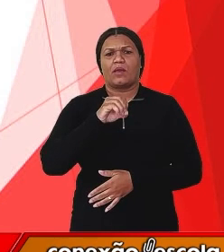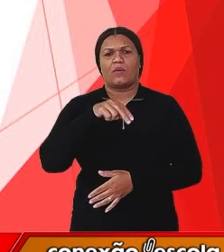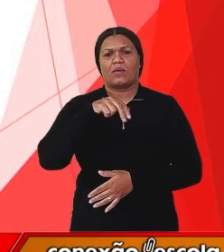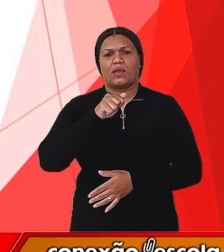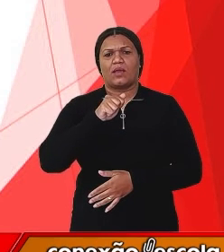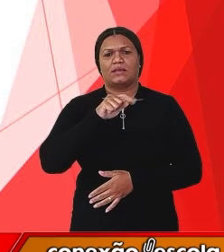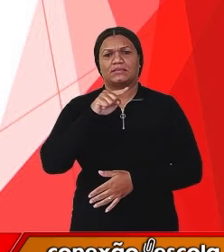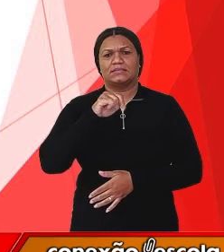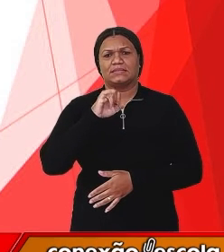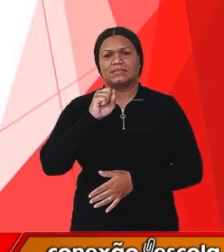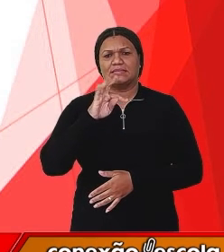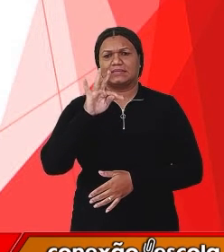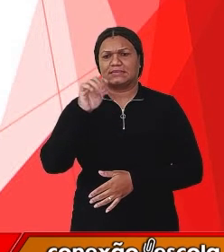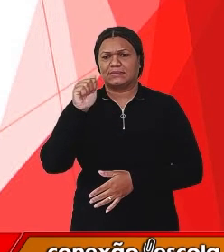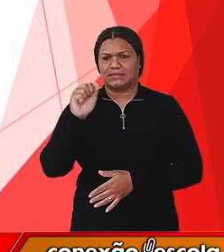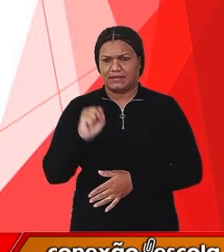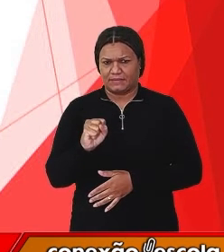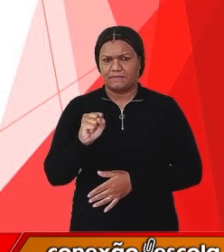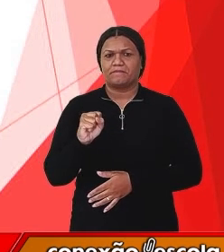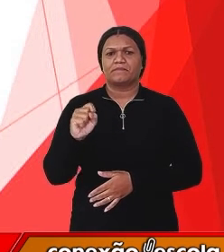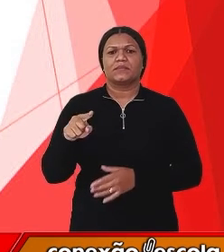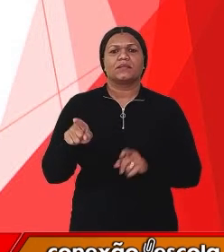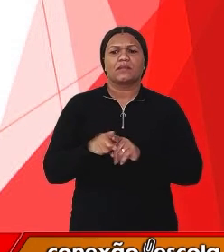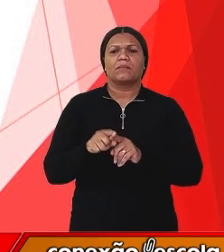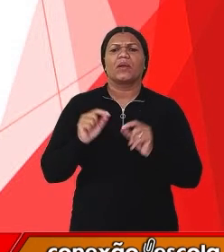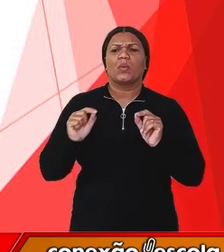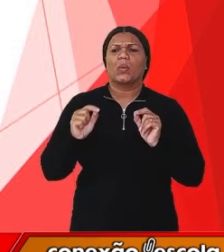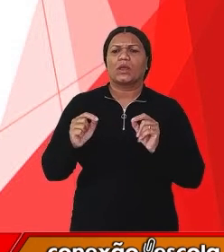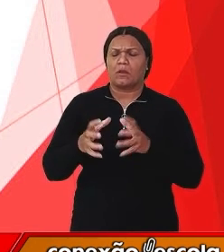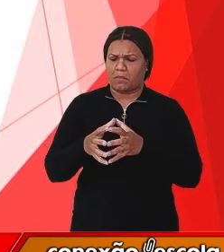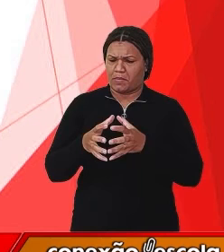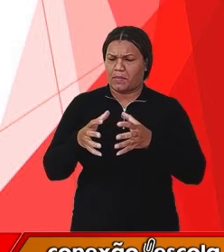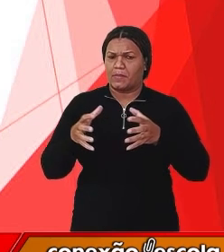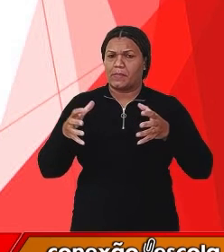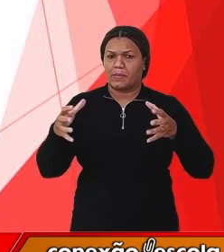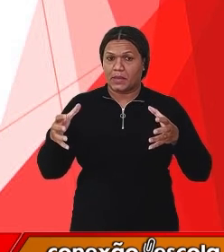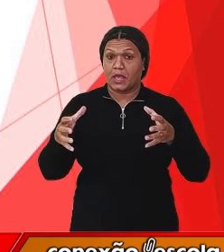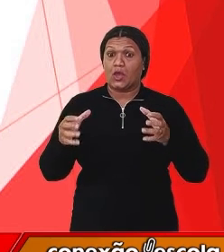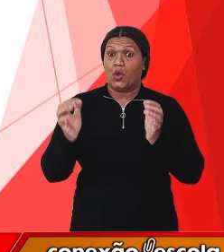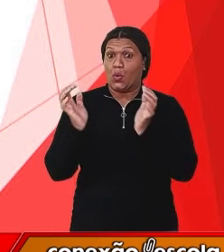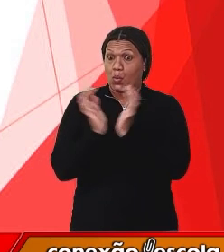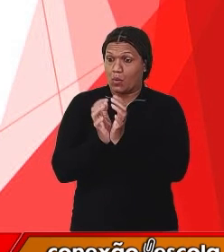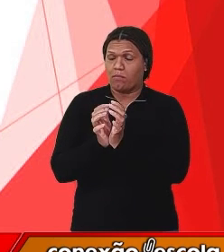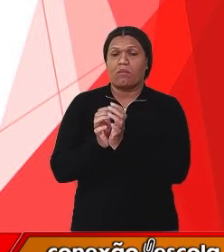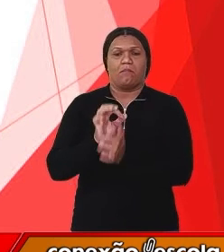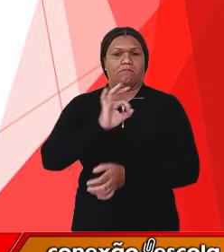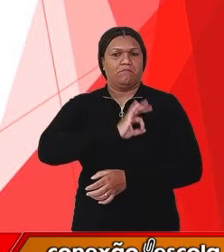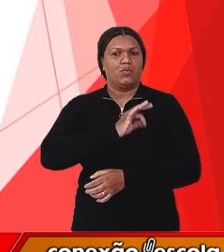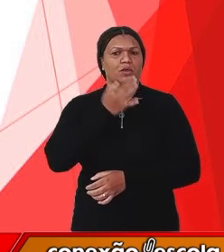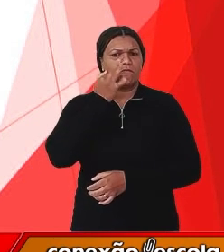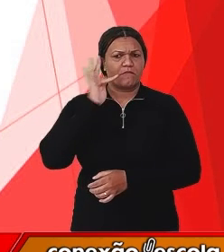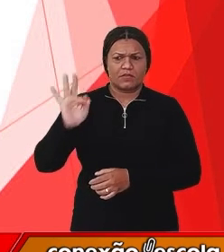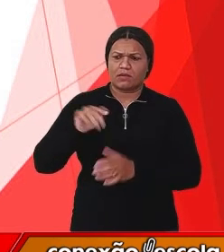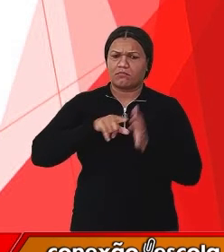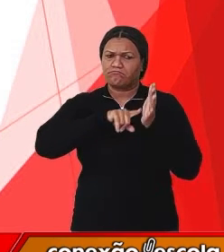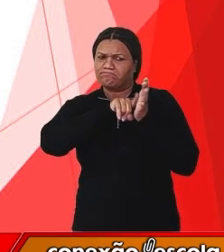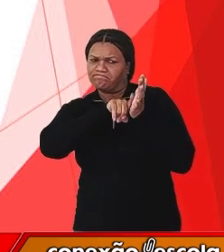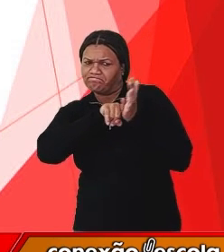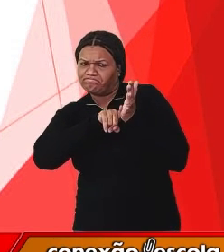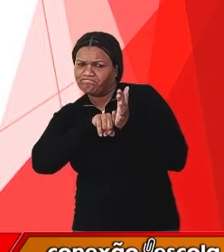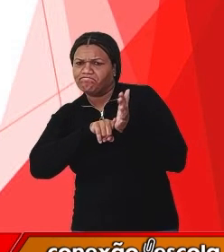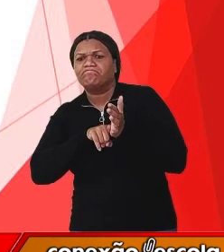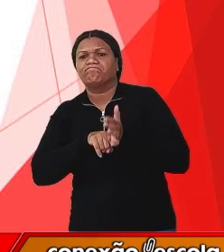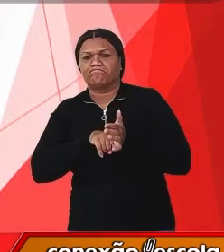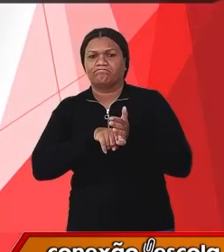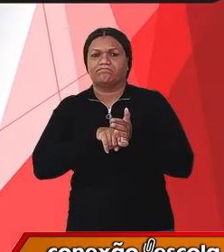ao nazismo pela Polícia Federal, que tem investigado isso. O nazismo no Brasil, a apologia ao